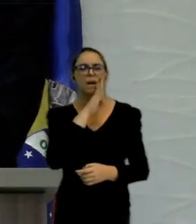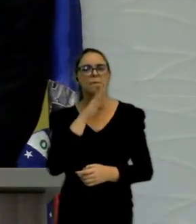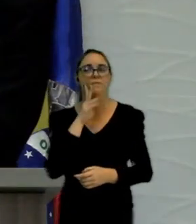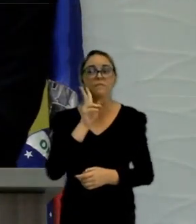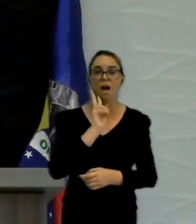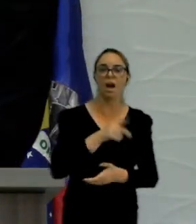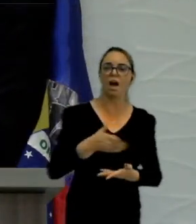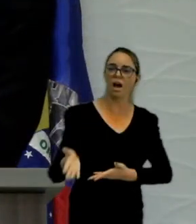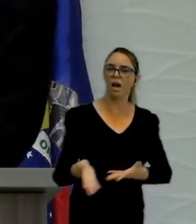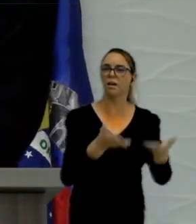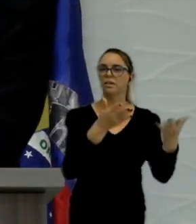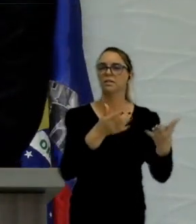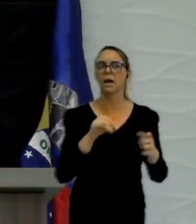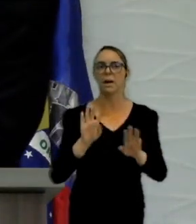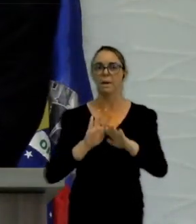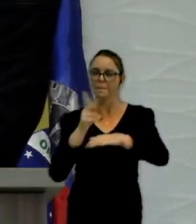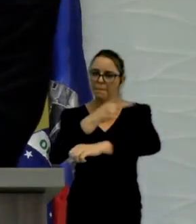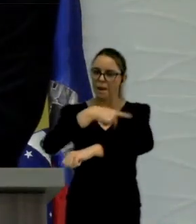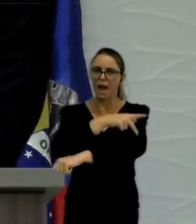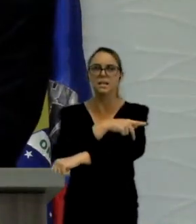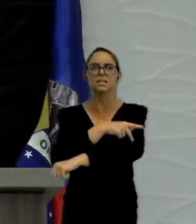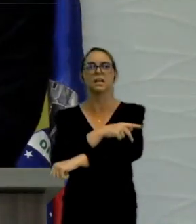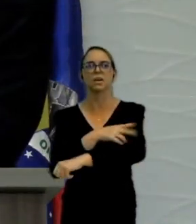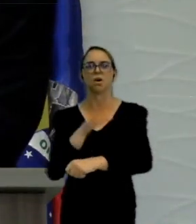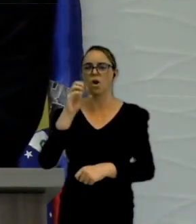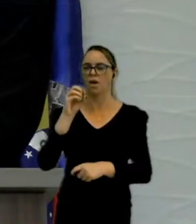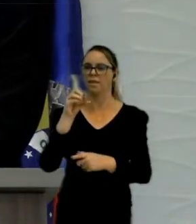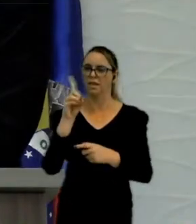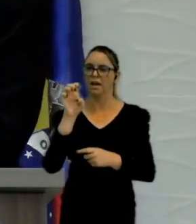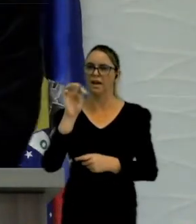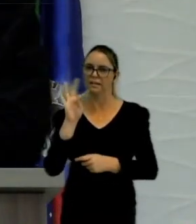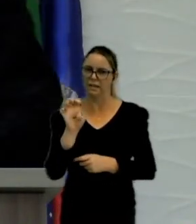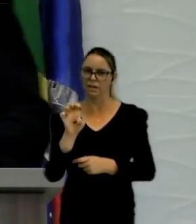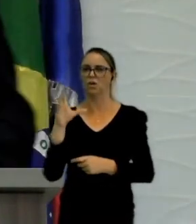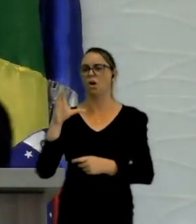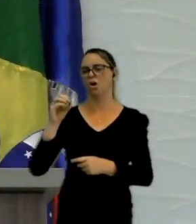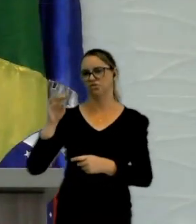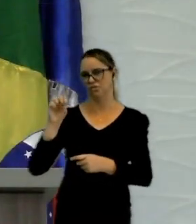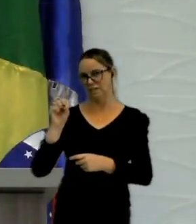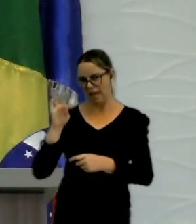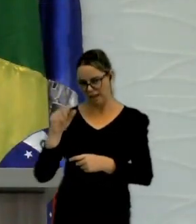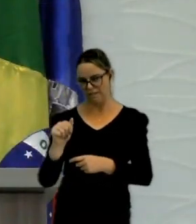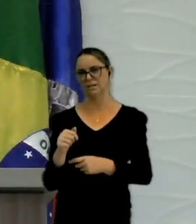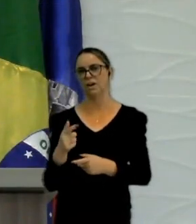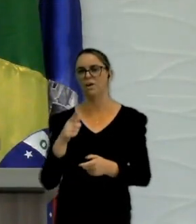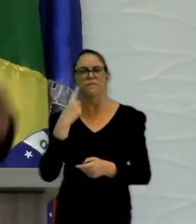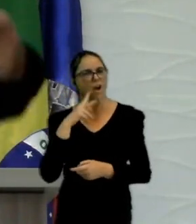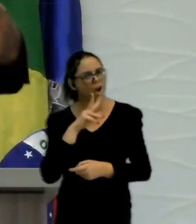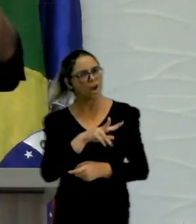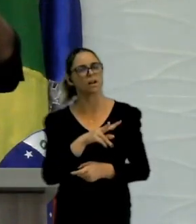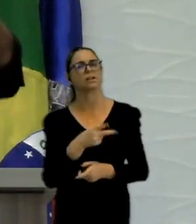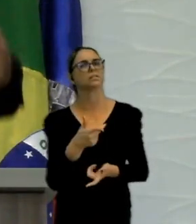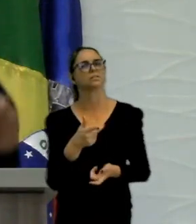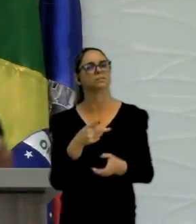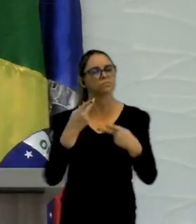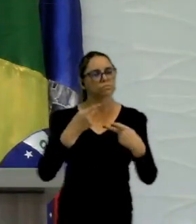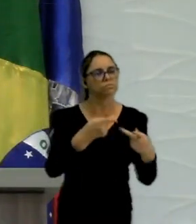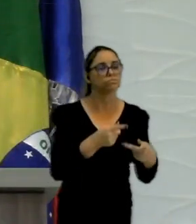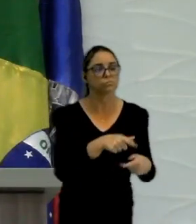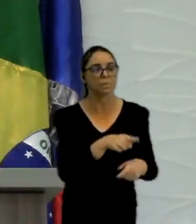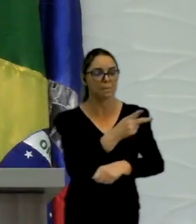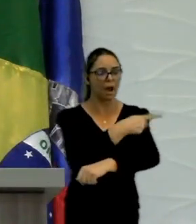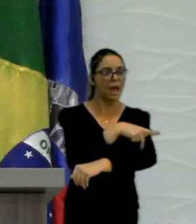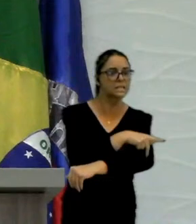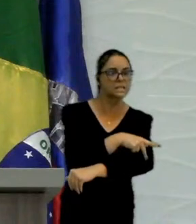pracinha do Odete Costa, recupera lá. Vai lá nessas pracinhas que vocês fizeram aí. Fizeram umas pracinhas pequenininhas para